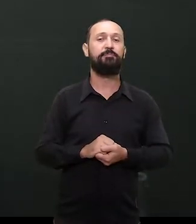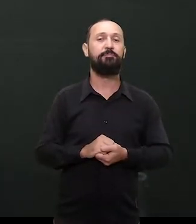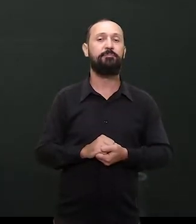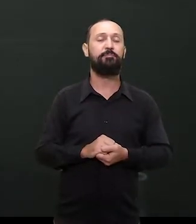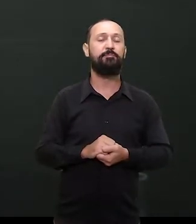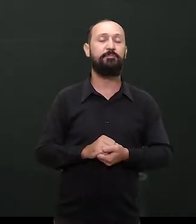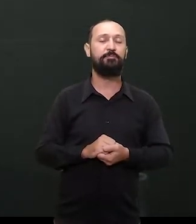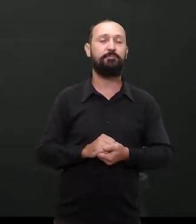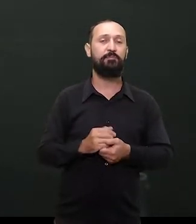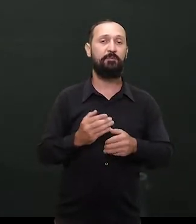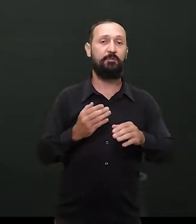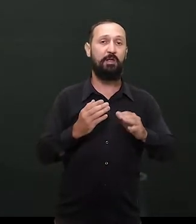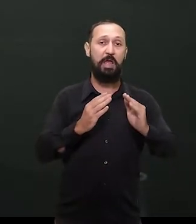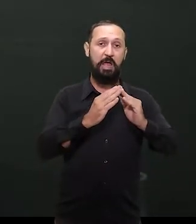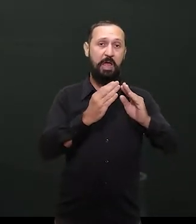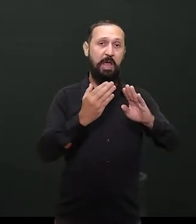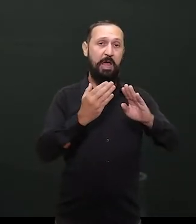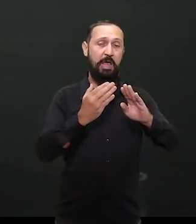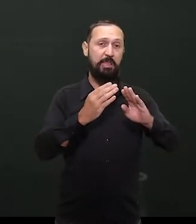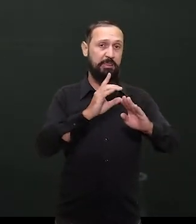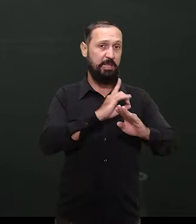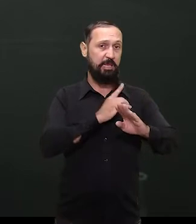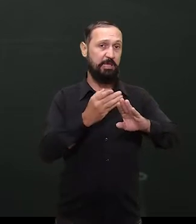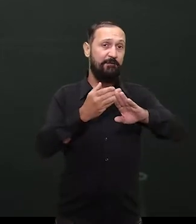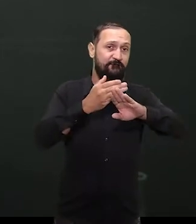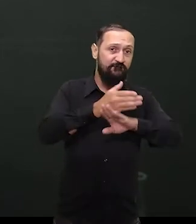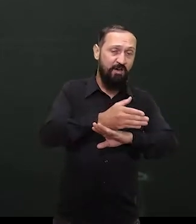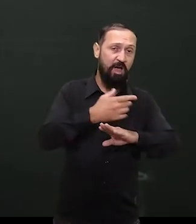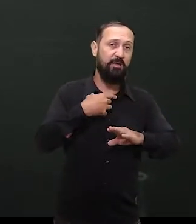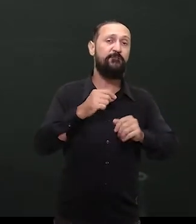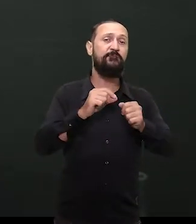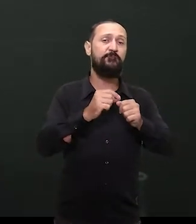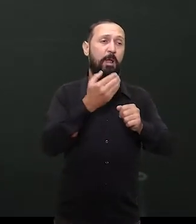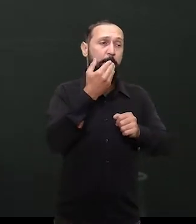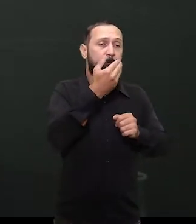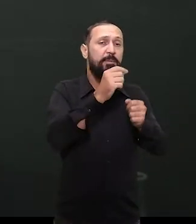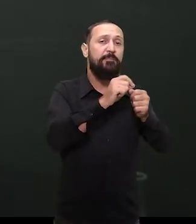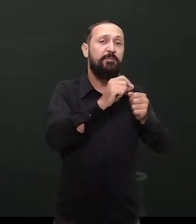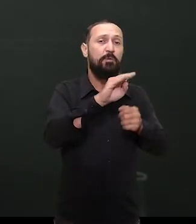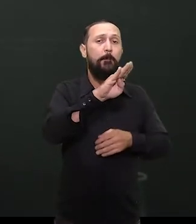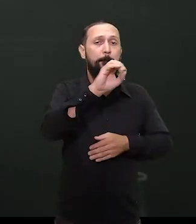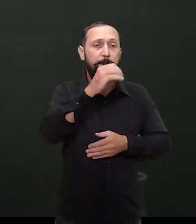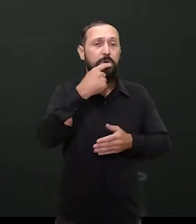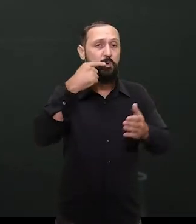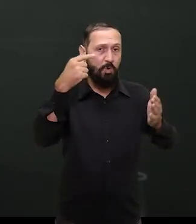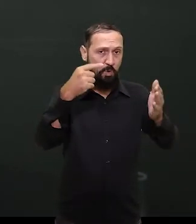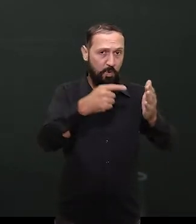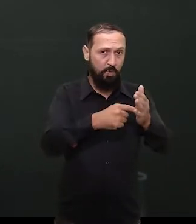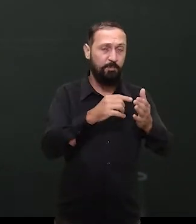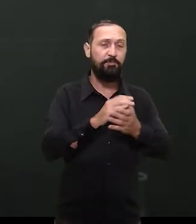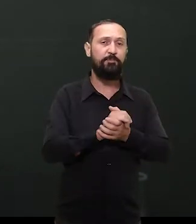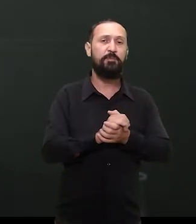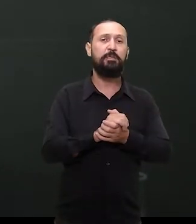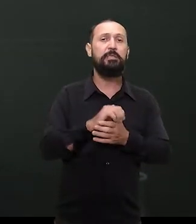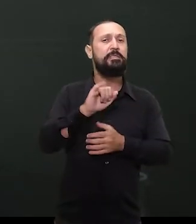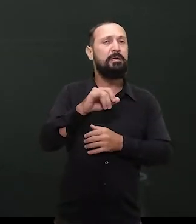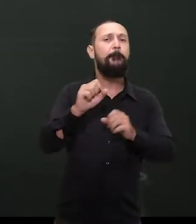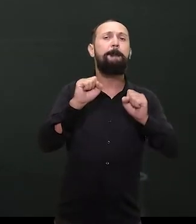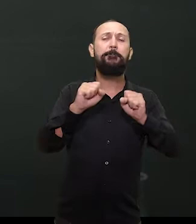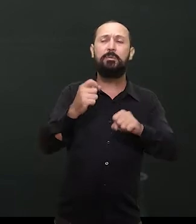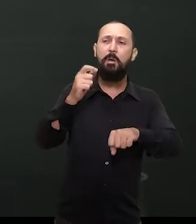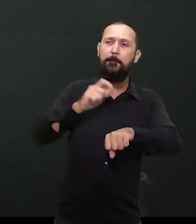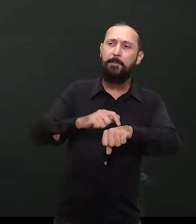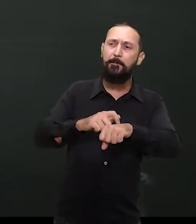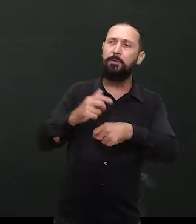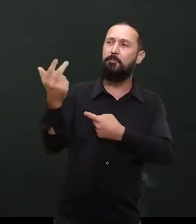se dirigir à Delegacia de Polícia registrar ocorrência de assédio sexual se possível gravar